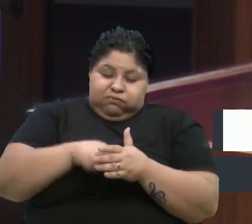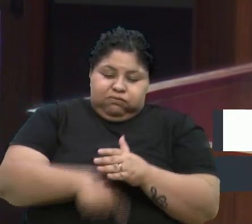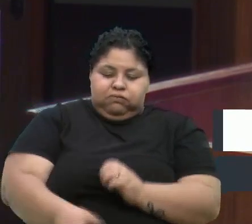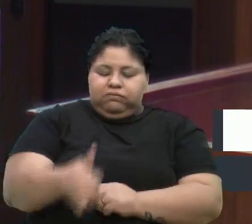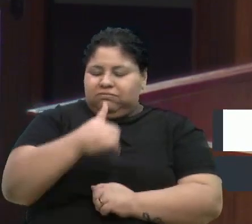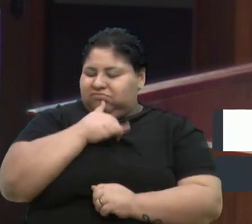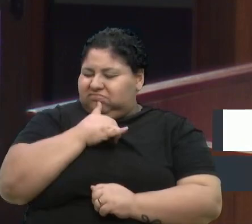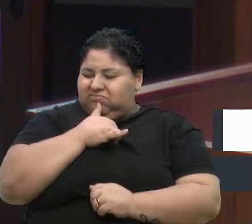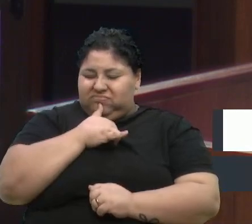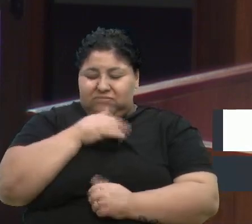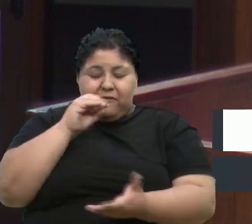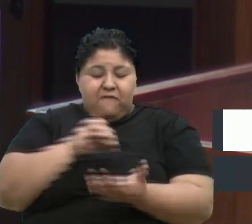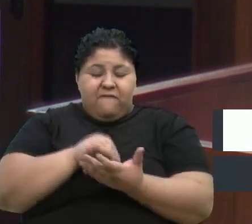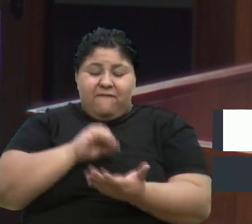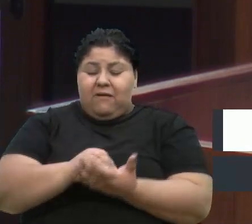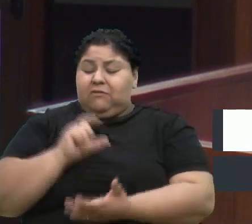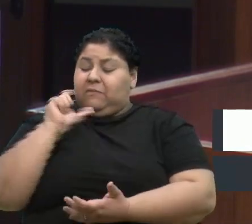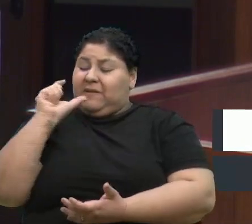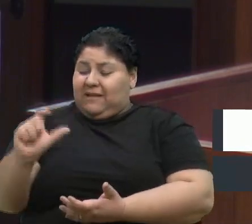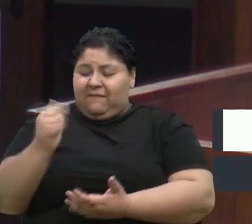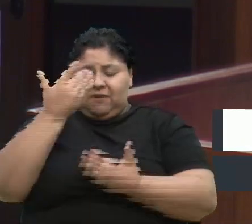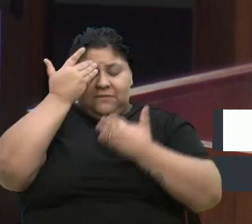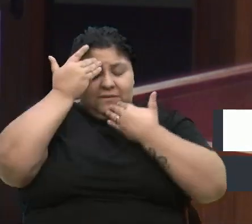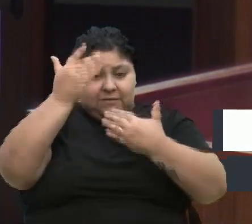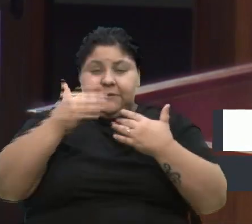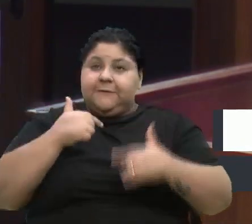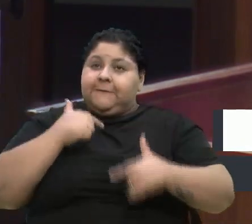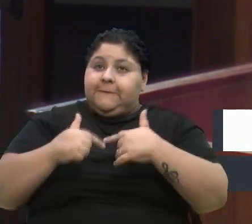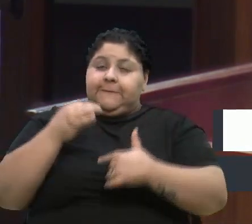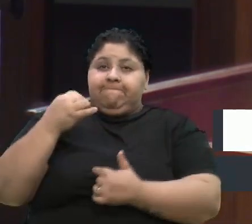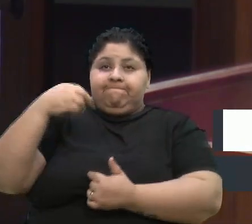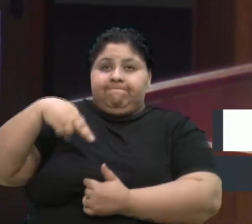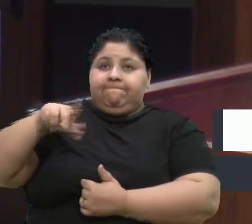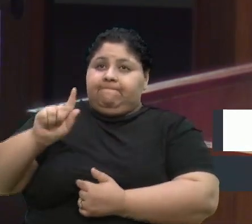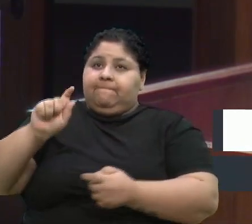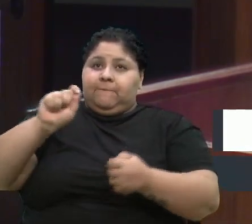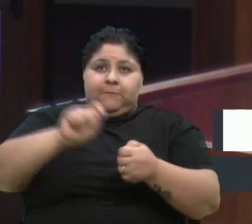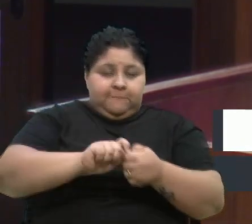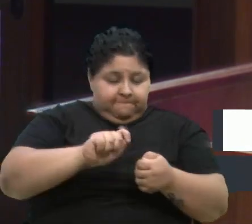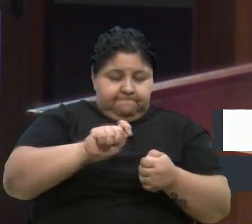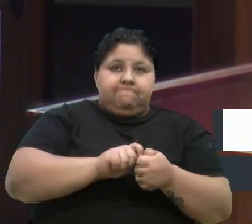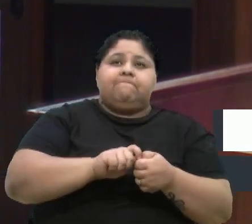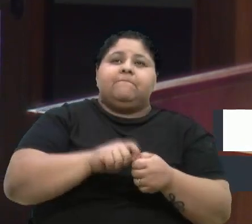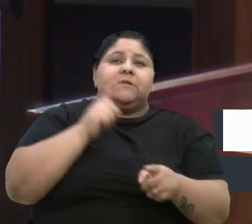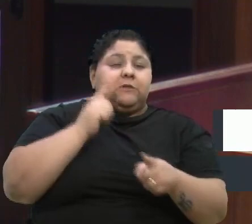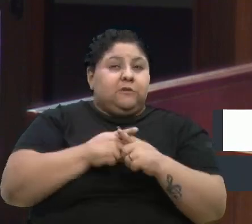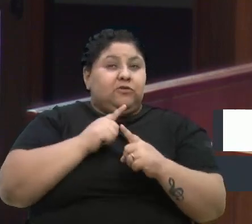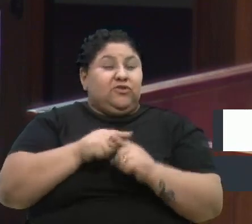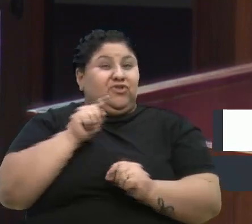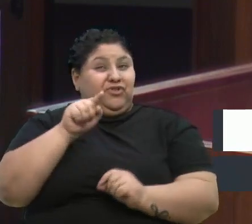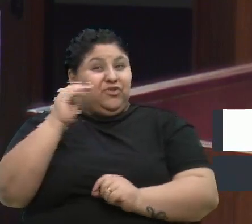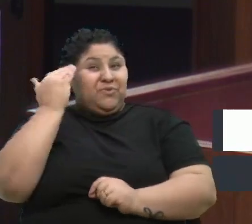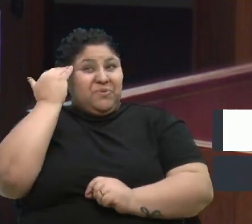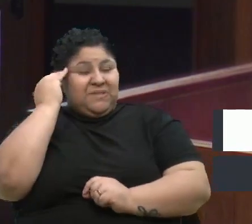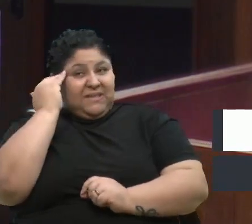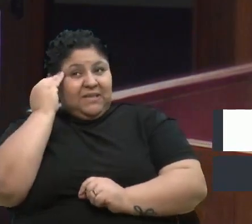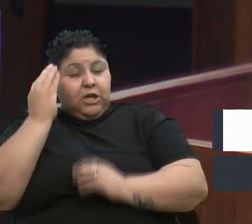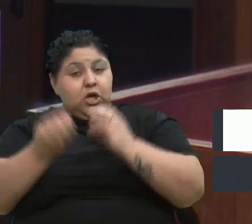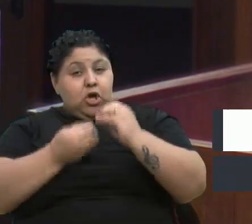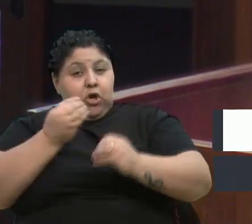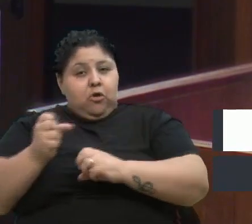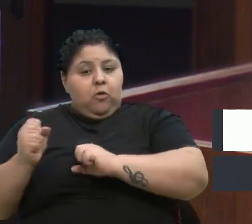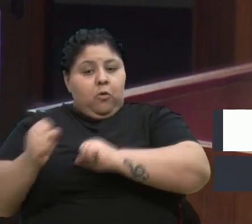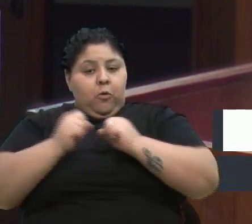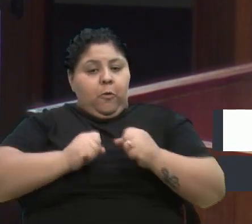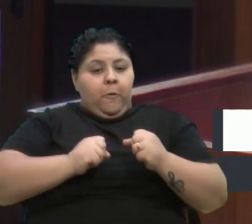não tenho nem palavras para agradecer o trabalho que as ONGs vêm fazendo, vereador Alberto, porque o senhor sabe o quanto o poder público